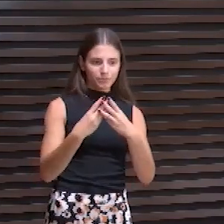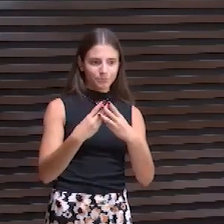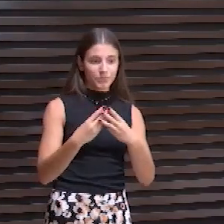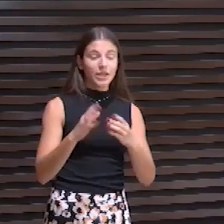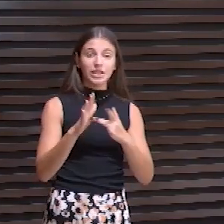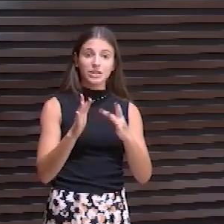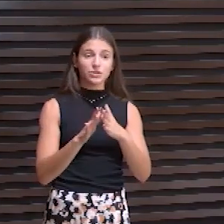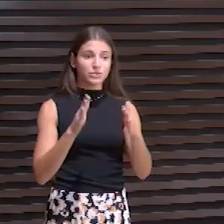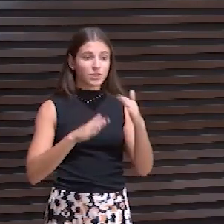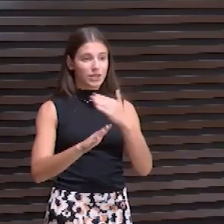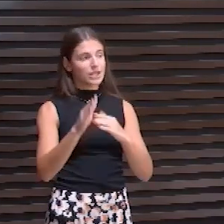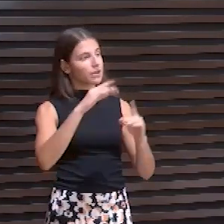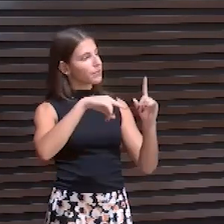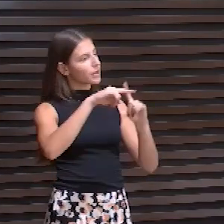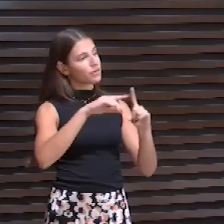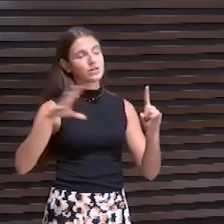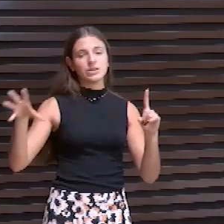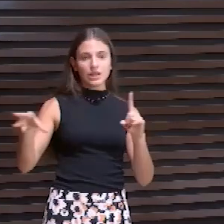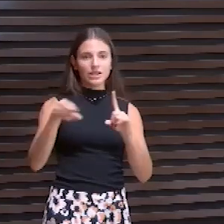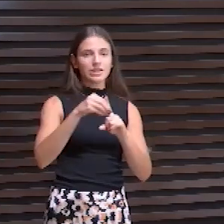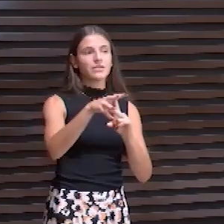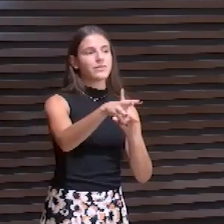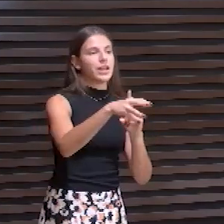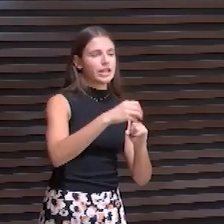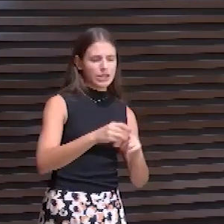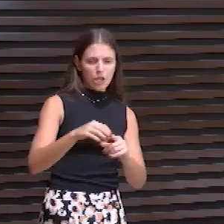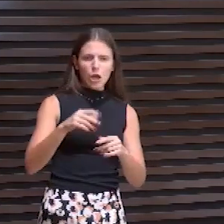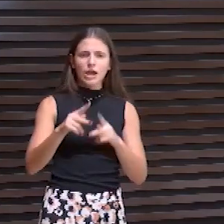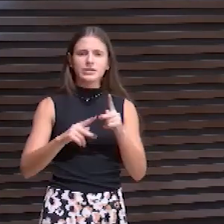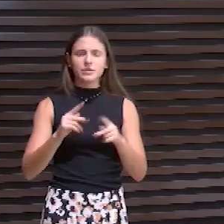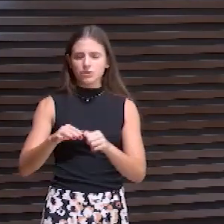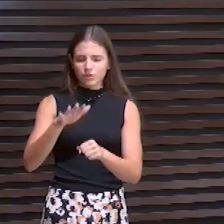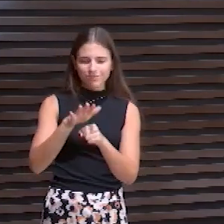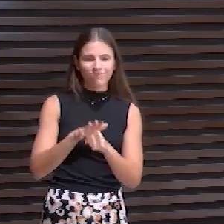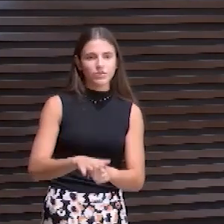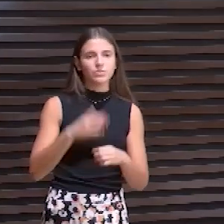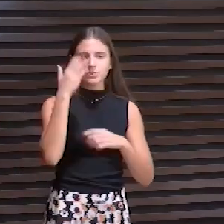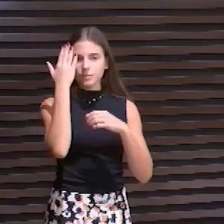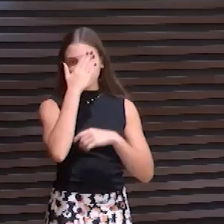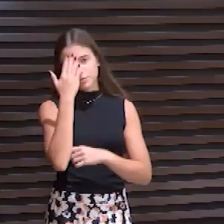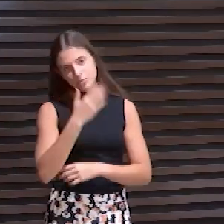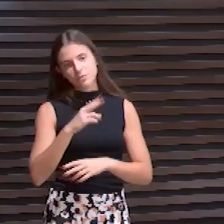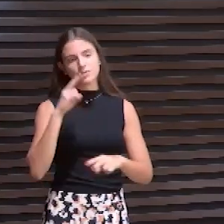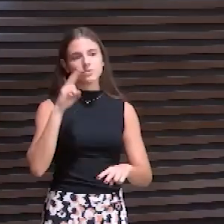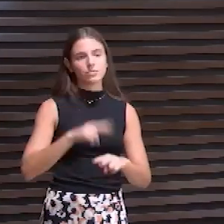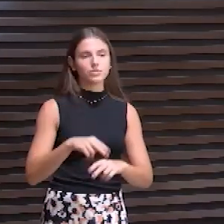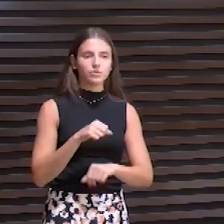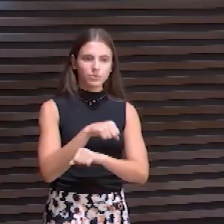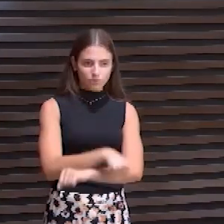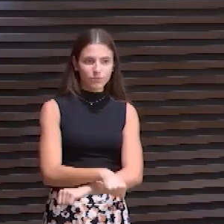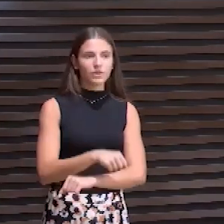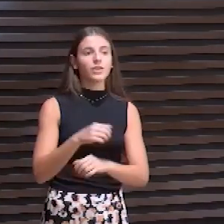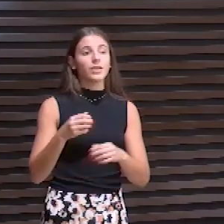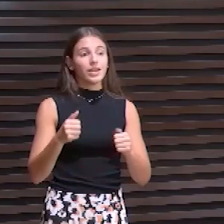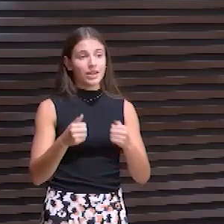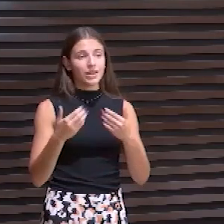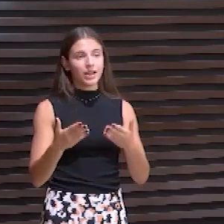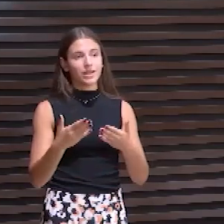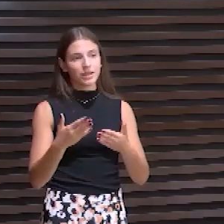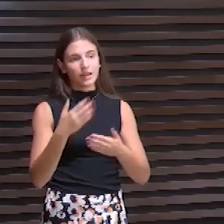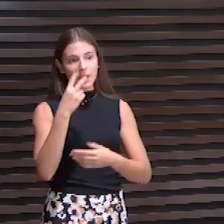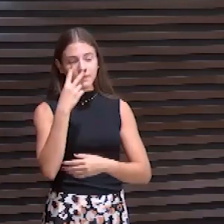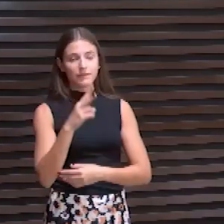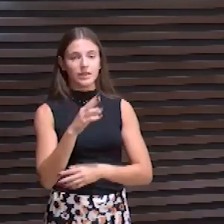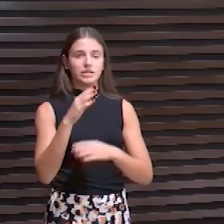e ele libertaria os escravos, os pobres, os oprimidos e daria vista aos cegos. E hoje, pela graça de Deus, nós